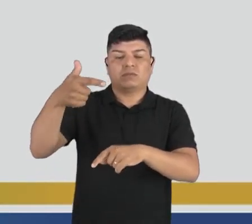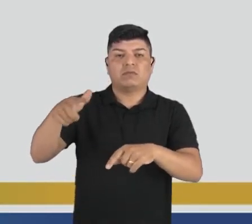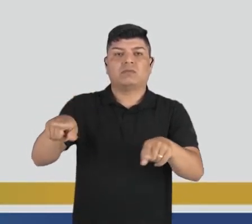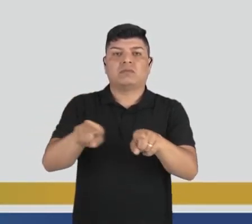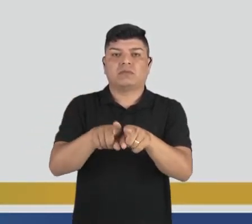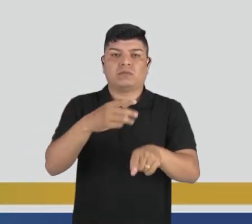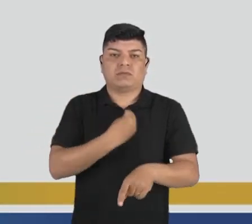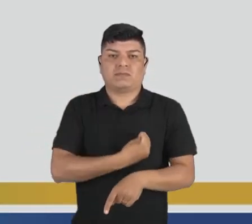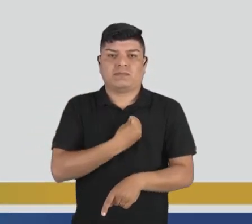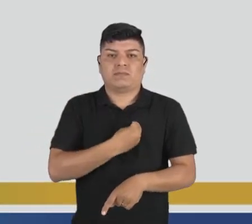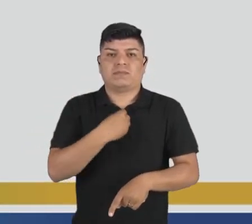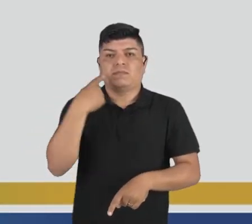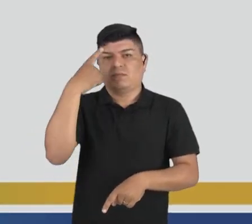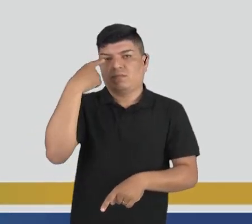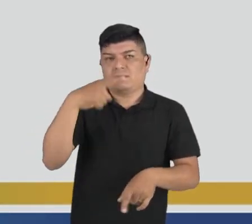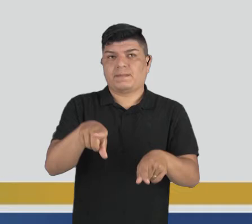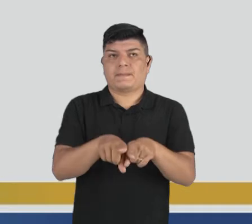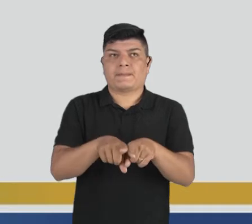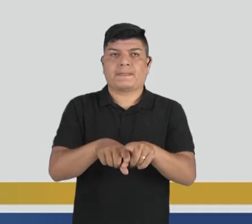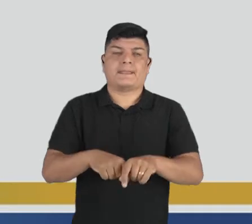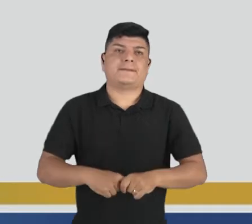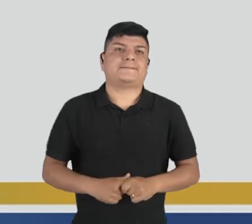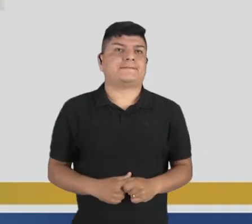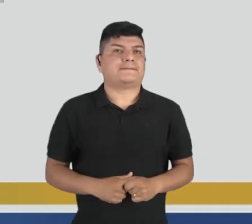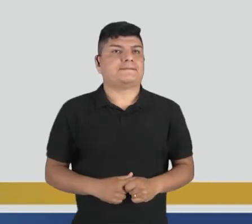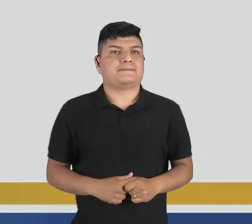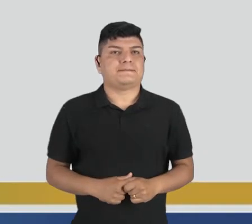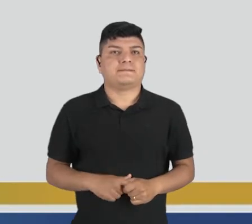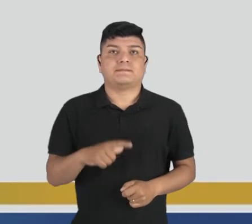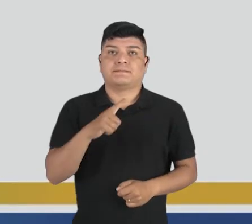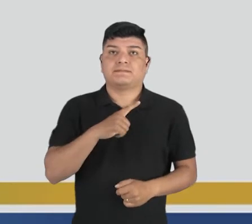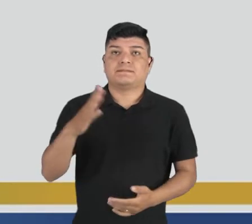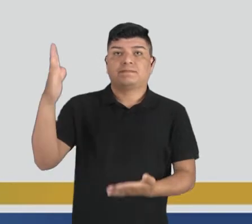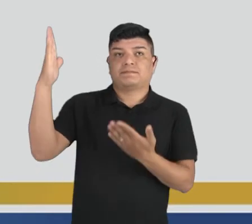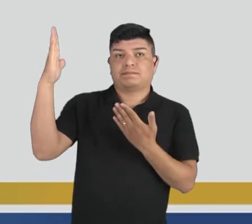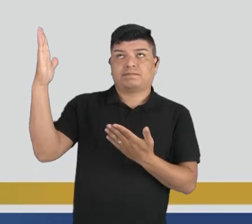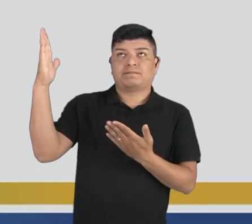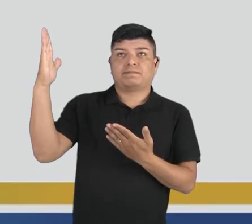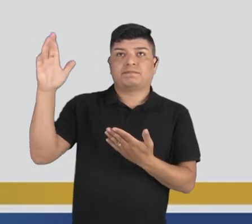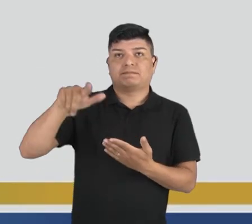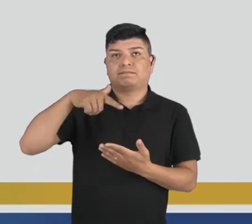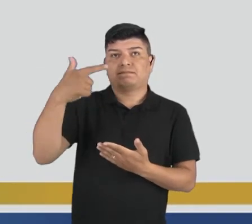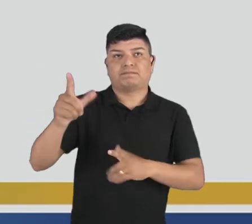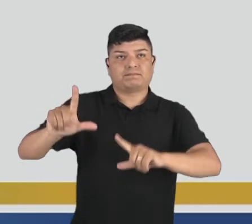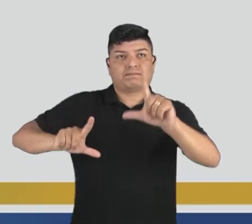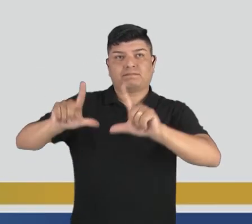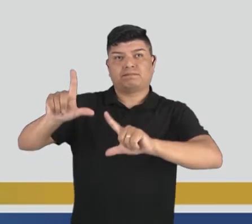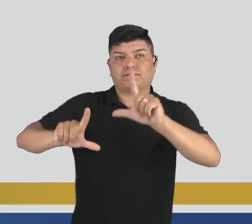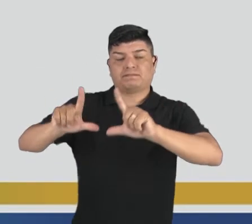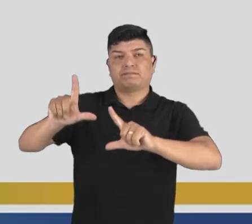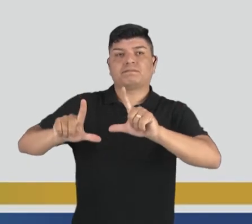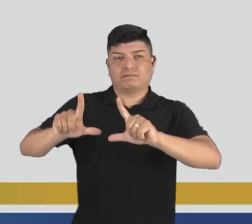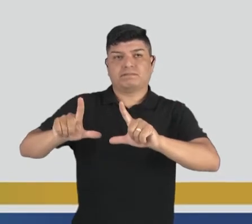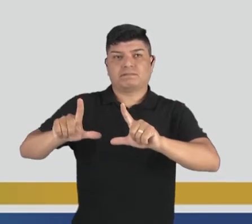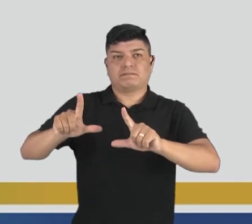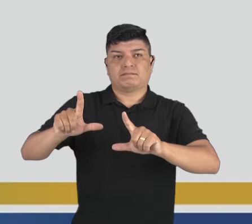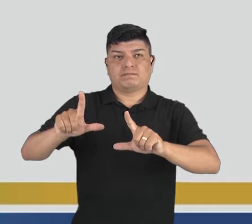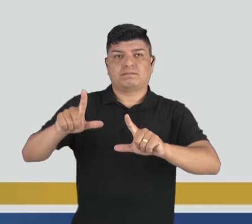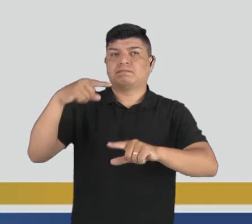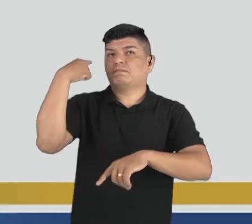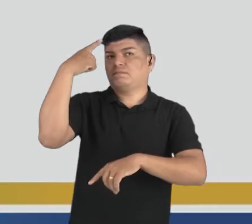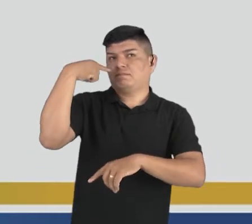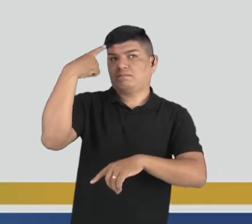temos representantes da língua espanhola, tá? E aí temos aí também outras mídias, né, relacionadas aí ao